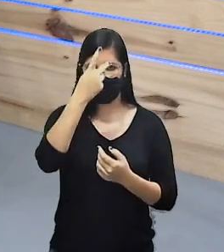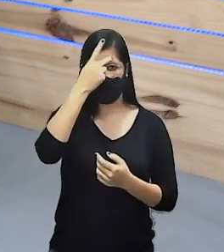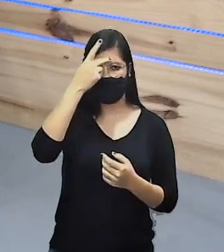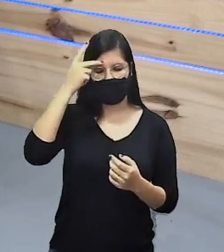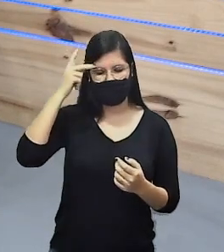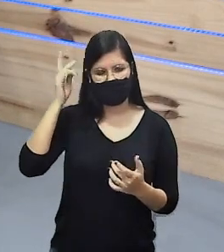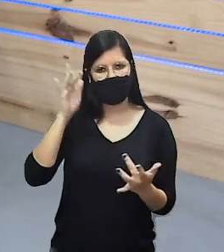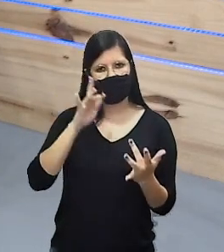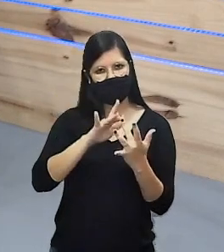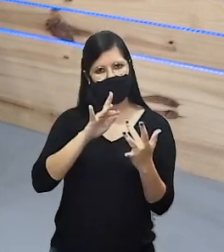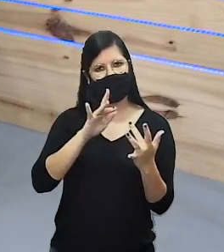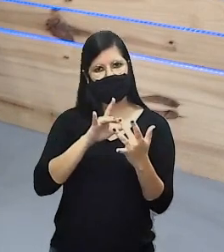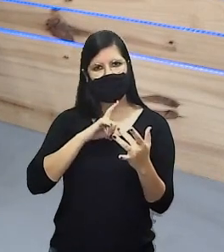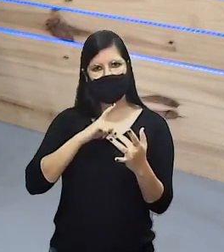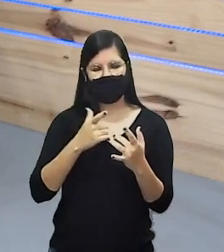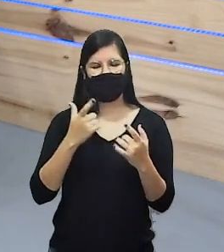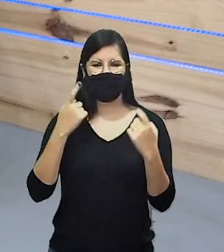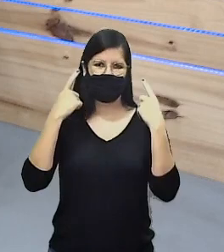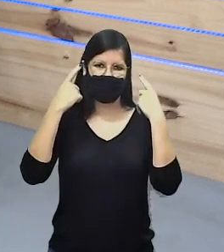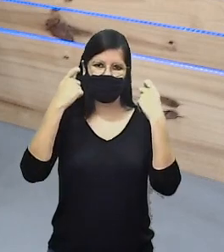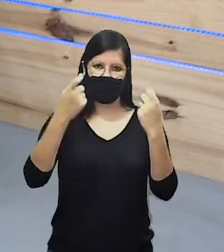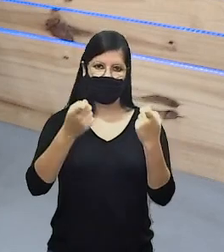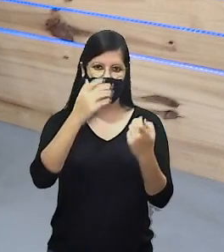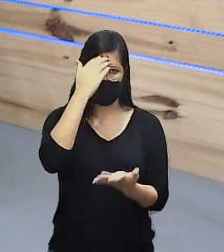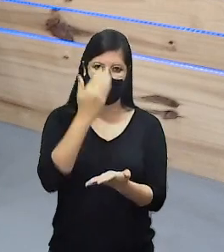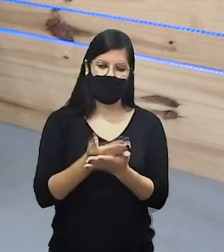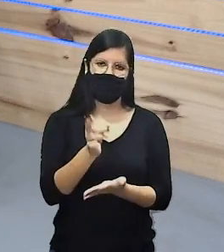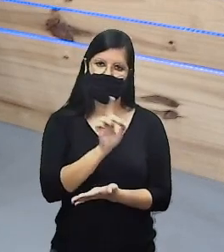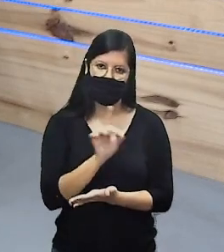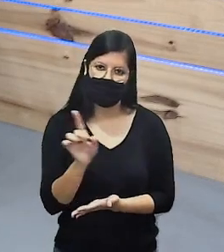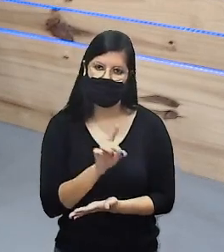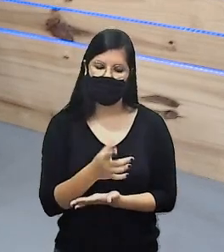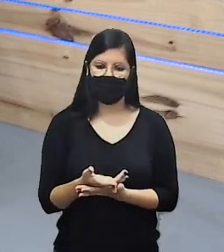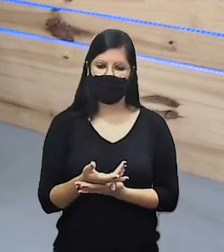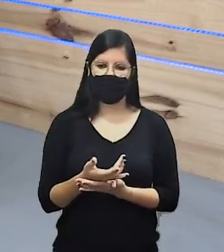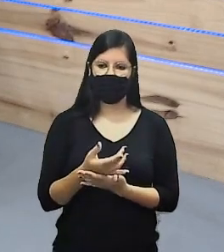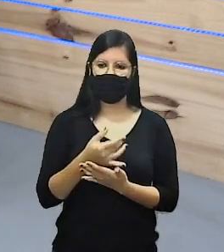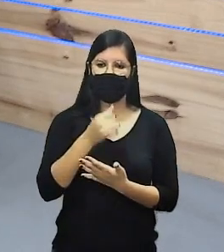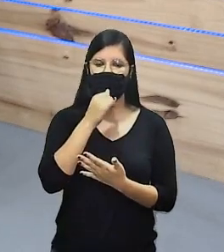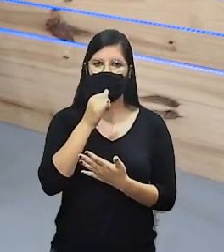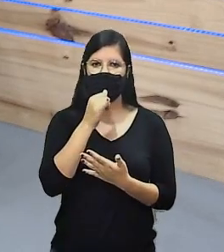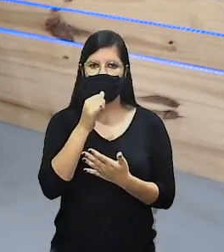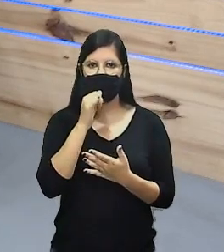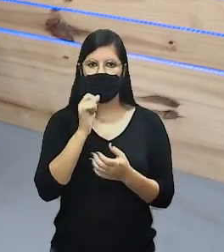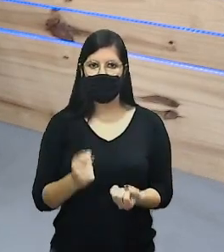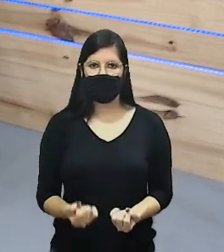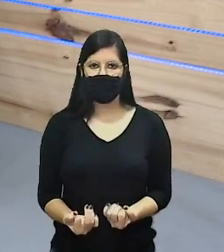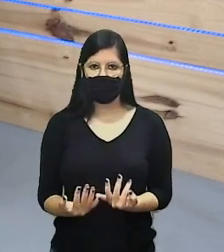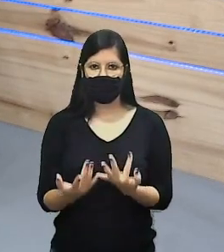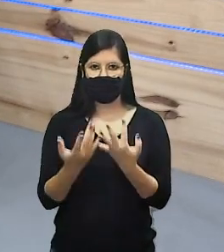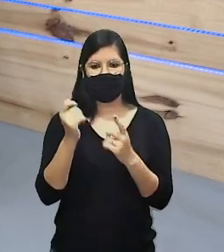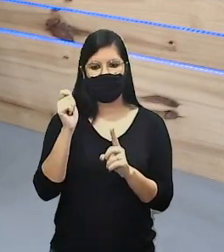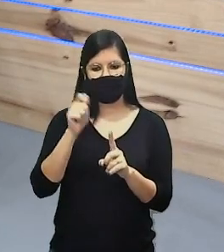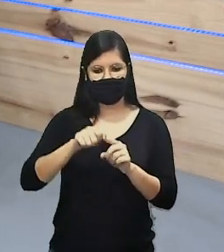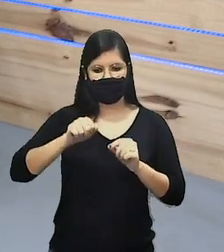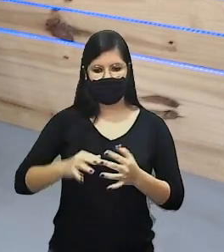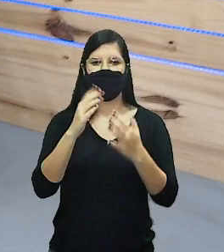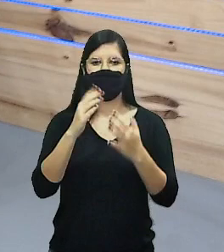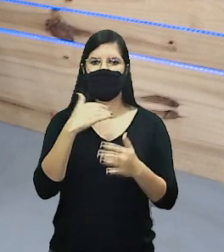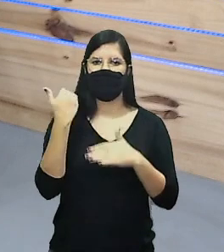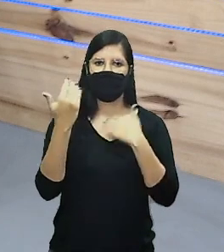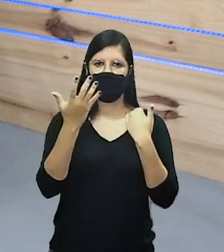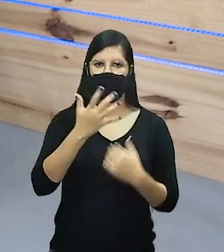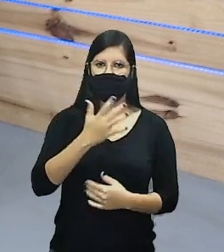pessoalmente, né? Tem as violências que você não acredita. A violência, por exemplo, da Candelária, né? Que mataram tantas crianças.